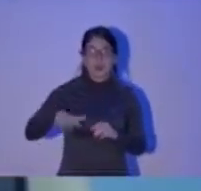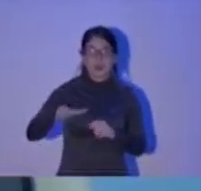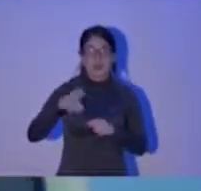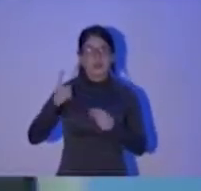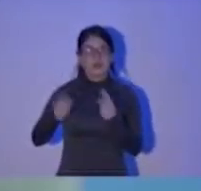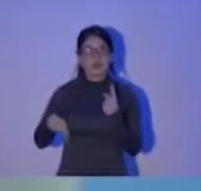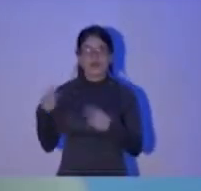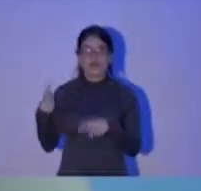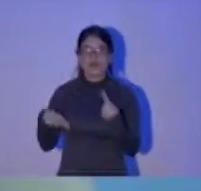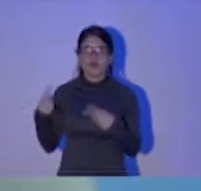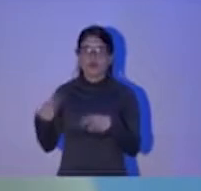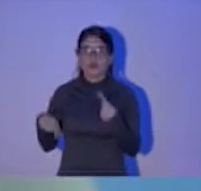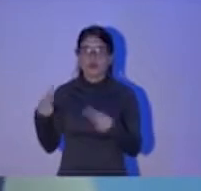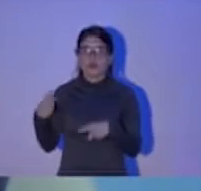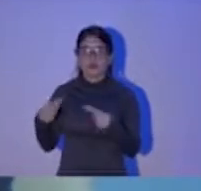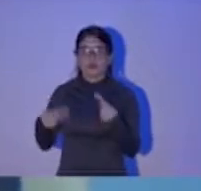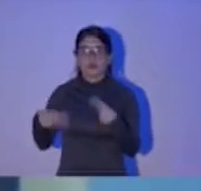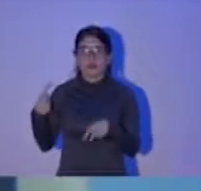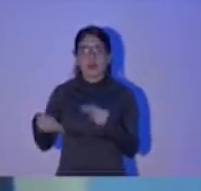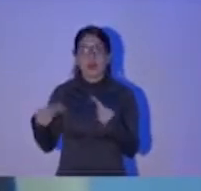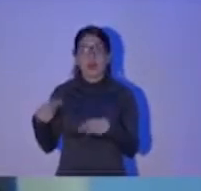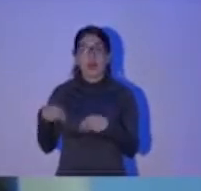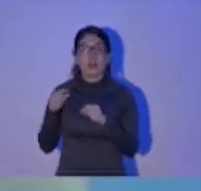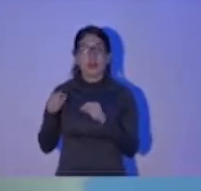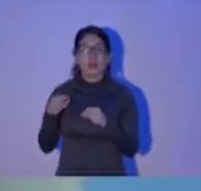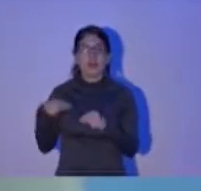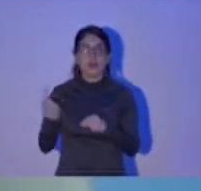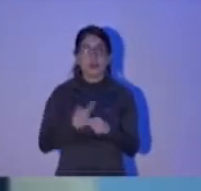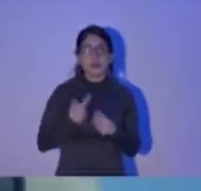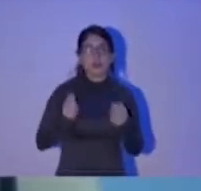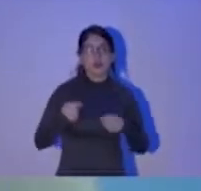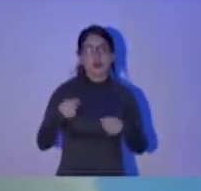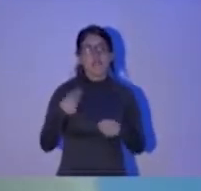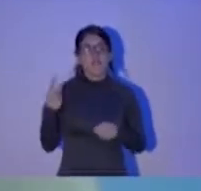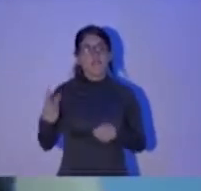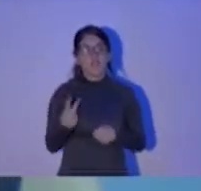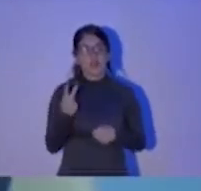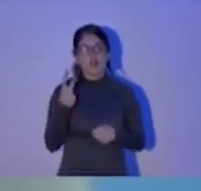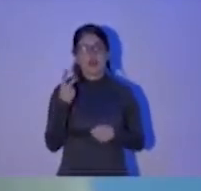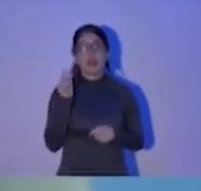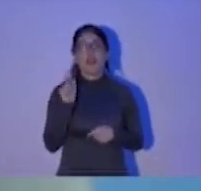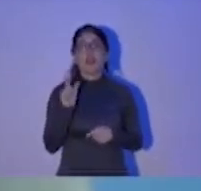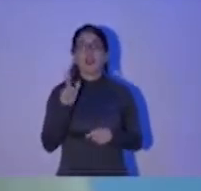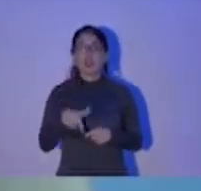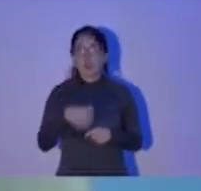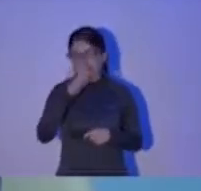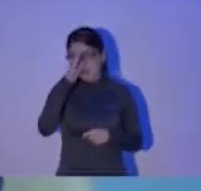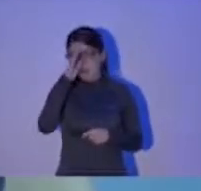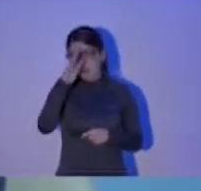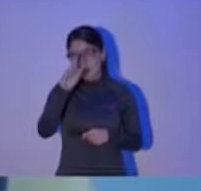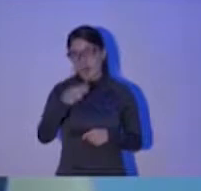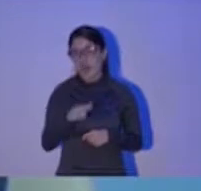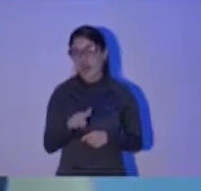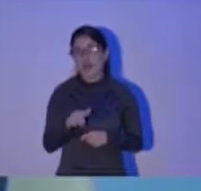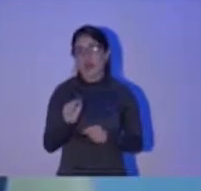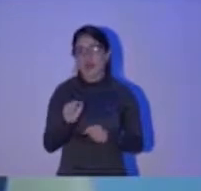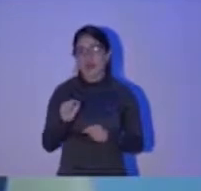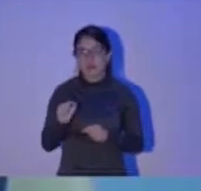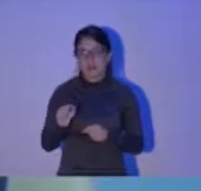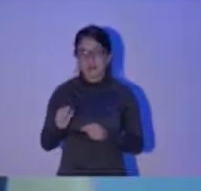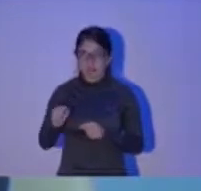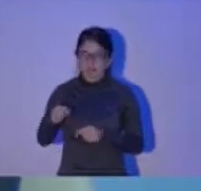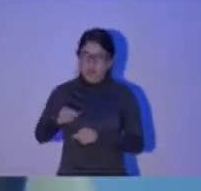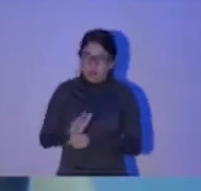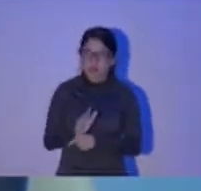estamos sintonizados, tem que valorizar aquele que é o principal agente ali no ensino, na aprendizagem, e